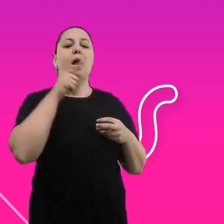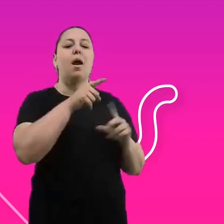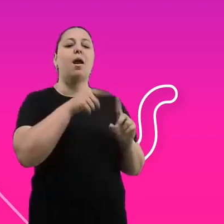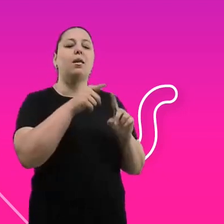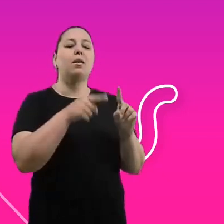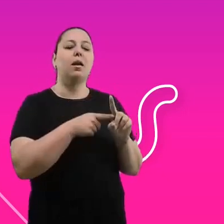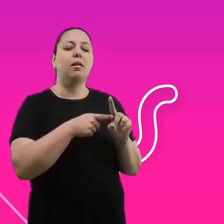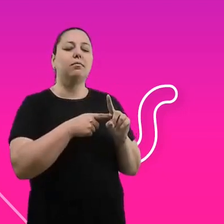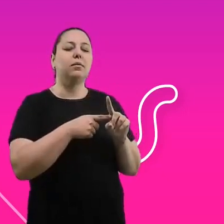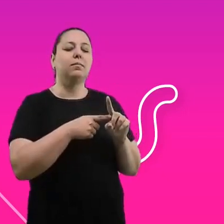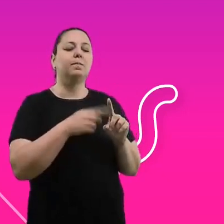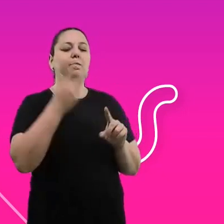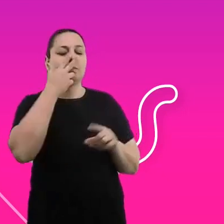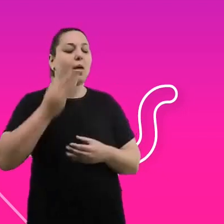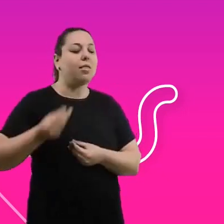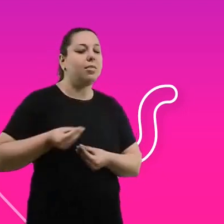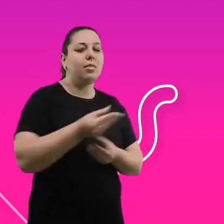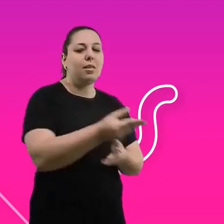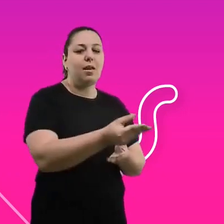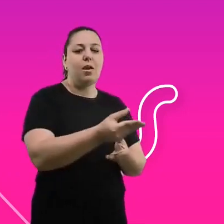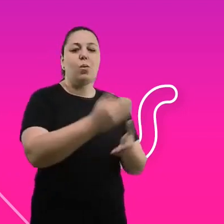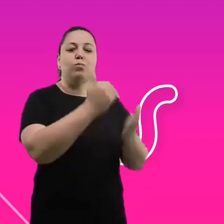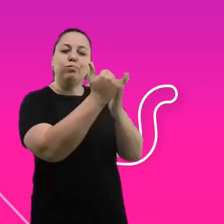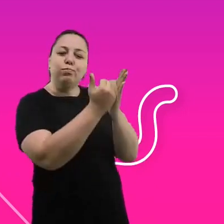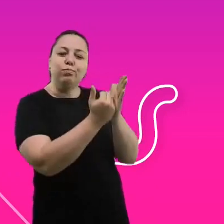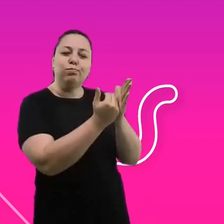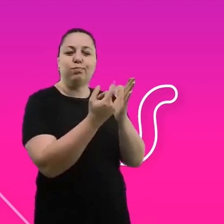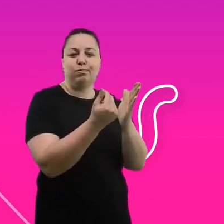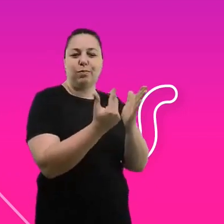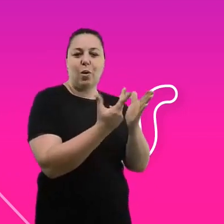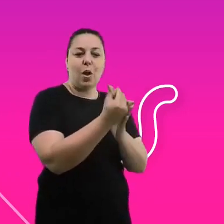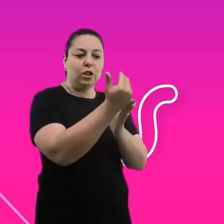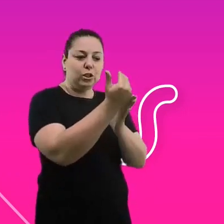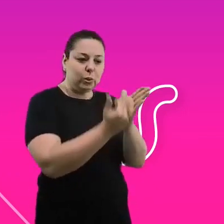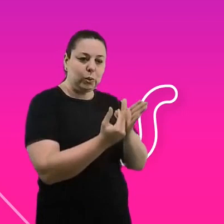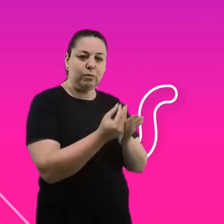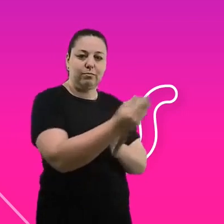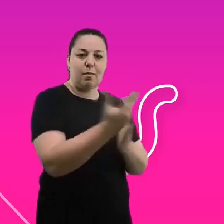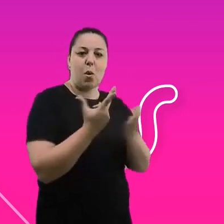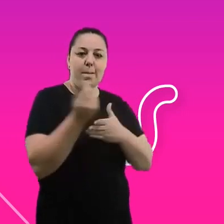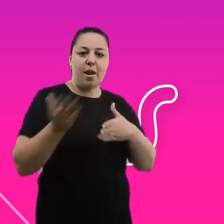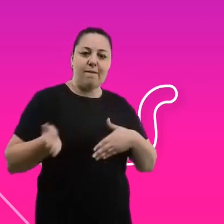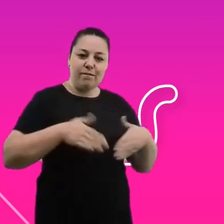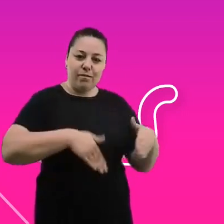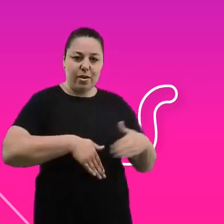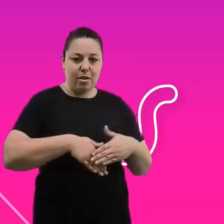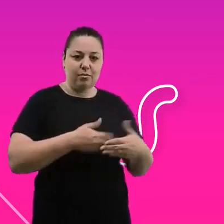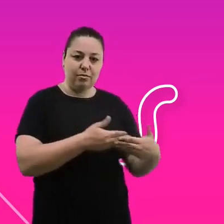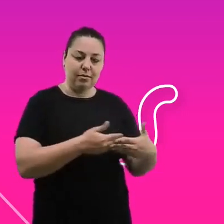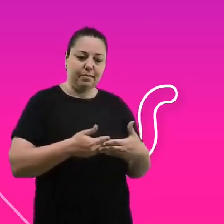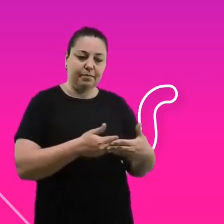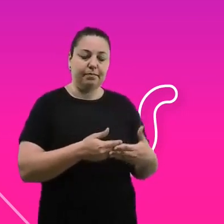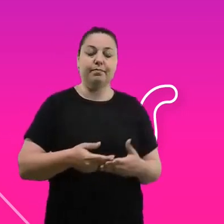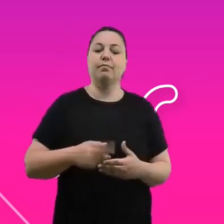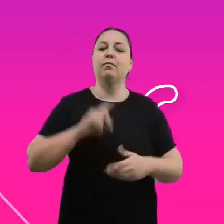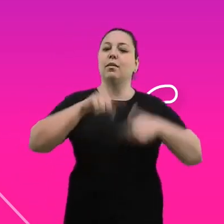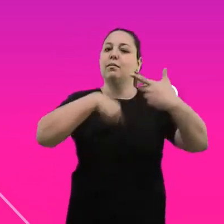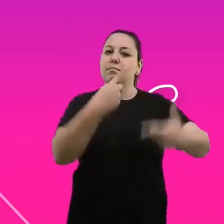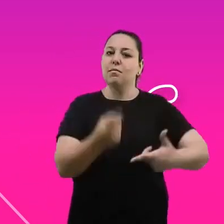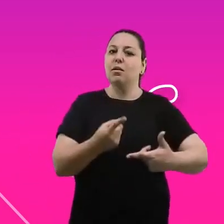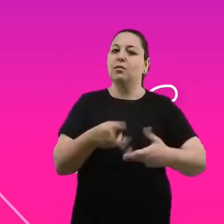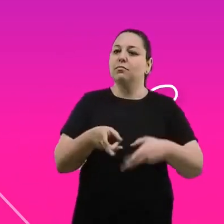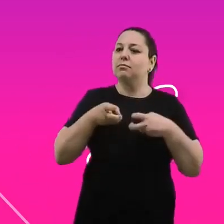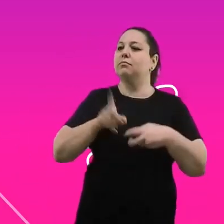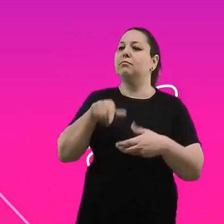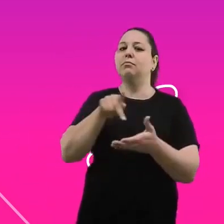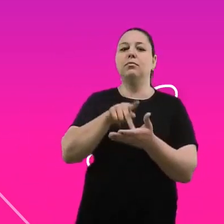mas verdadeiro, de como que a gente pode usar os dados, né, o comportamento das pessoas para prever coisas. E também, tendo essa quantidade